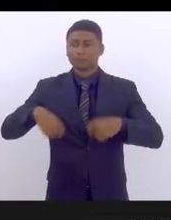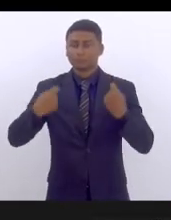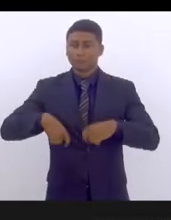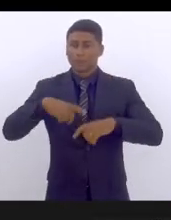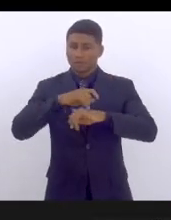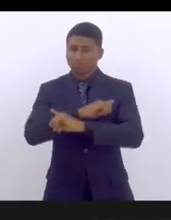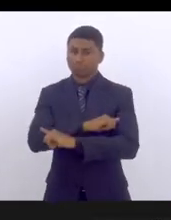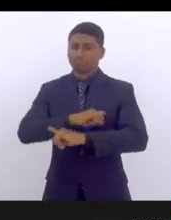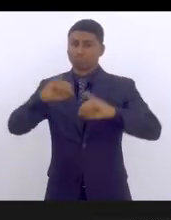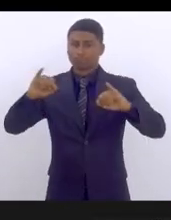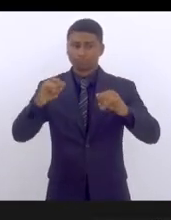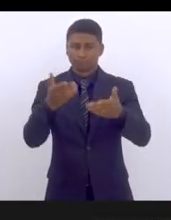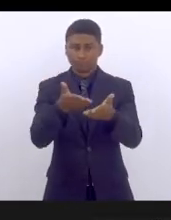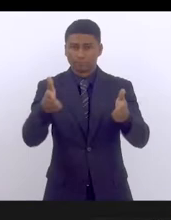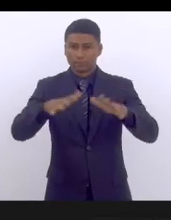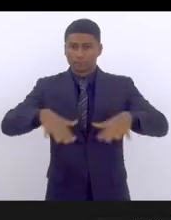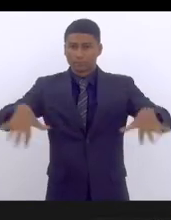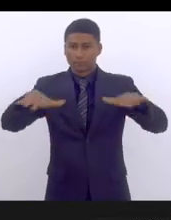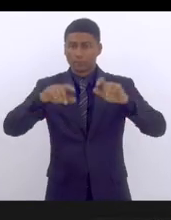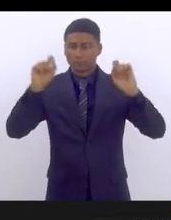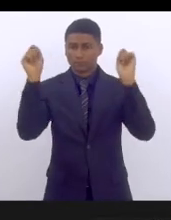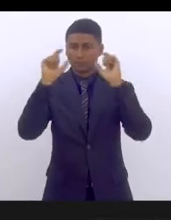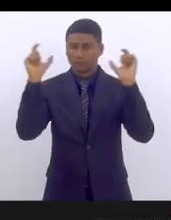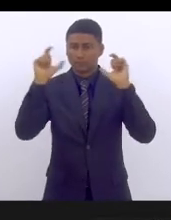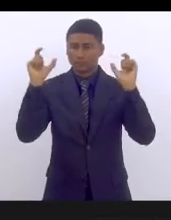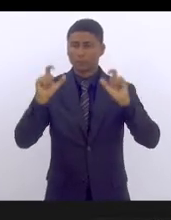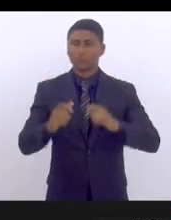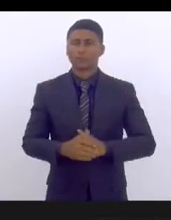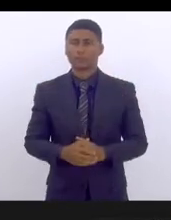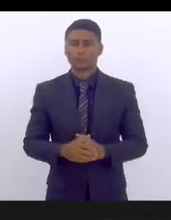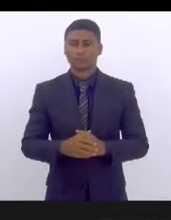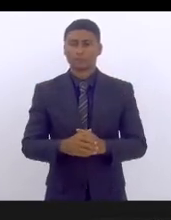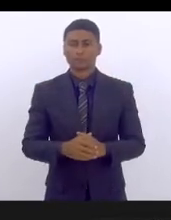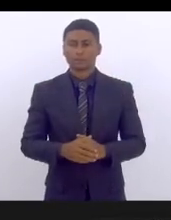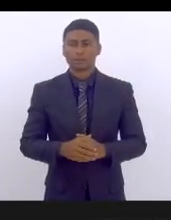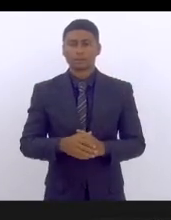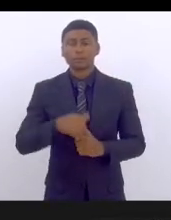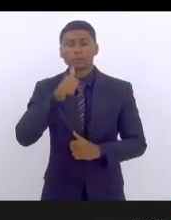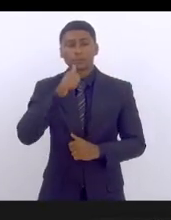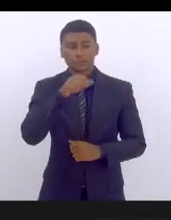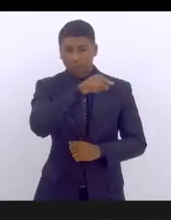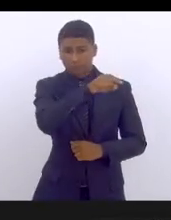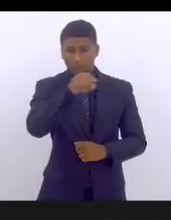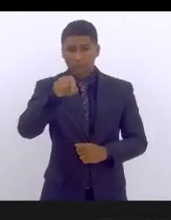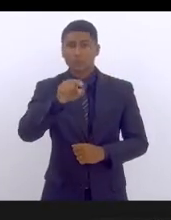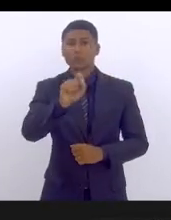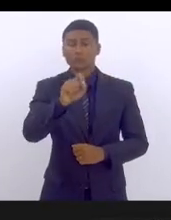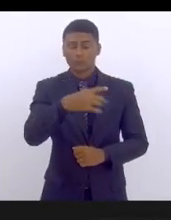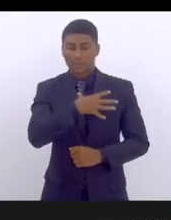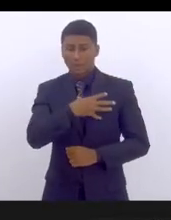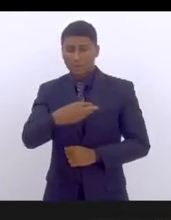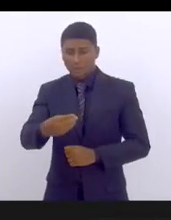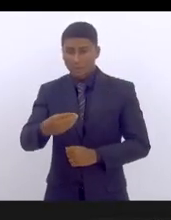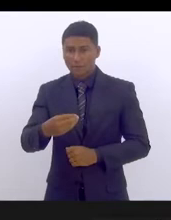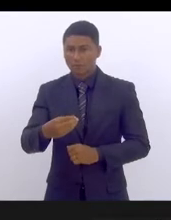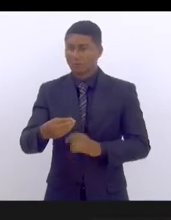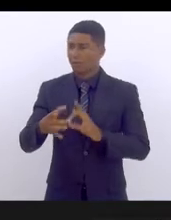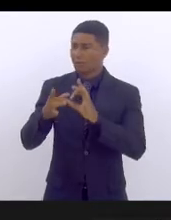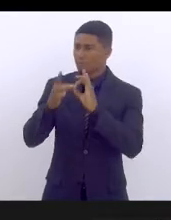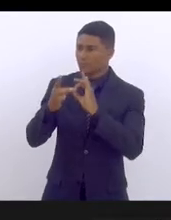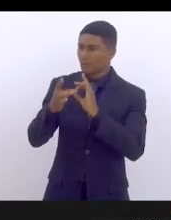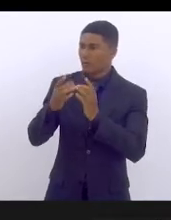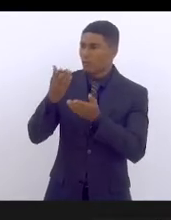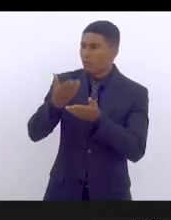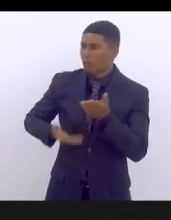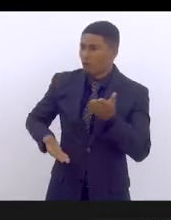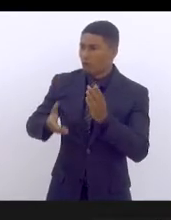sobre essa questão. Mulheres que perderam a guarda de seus filhos,